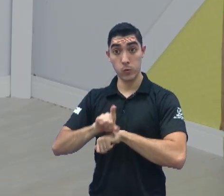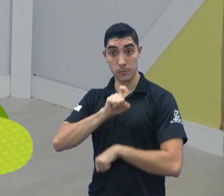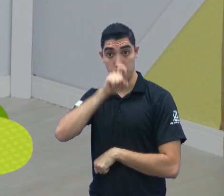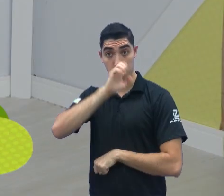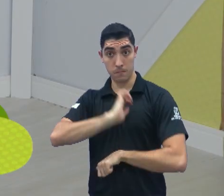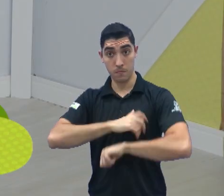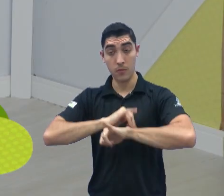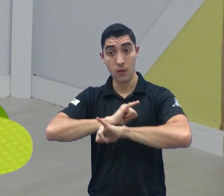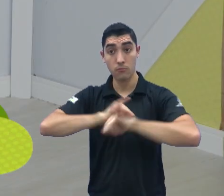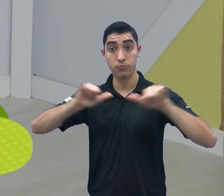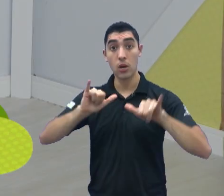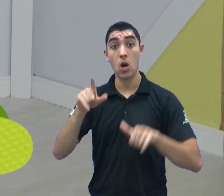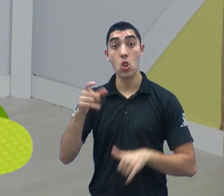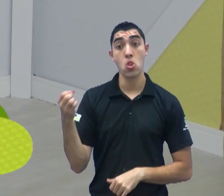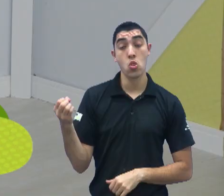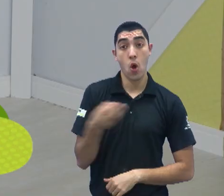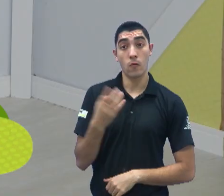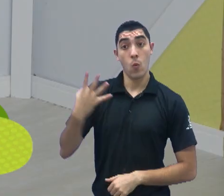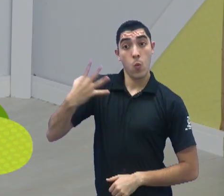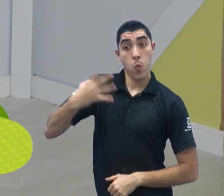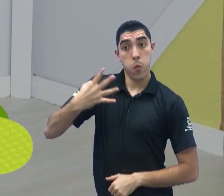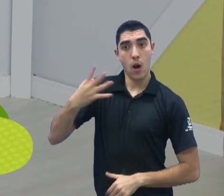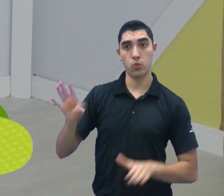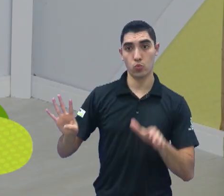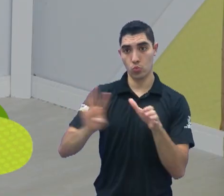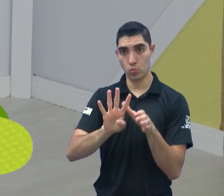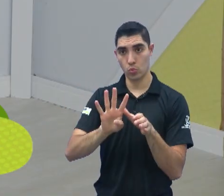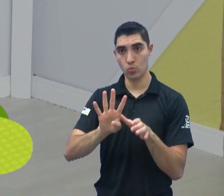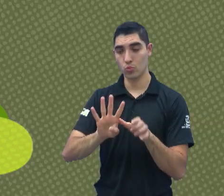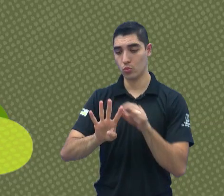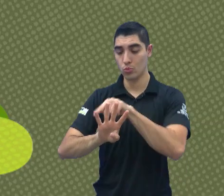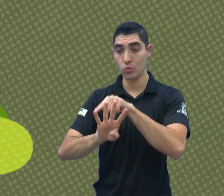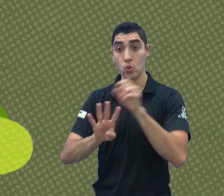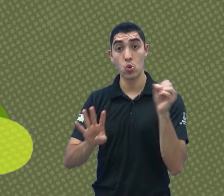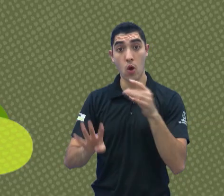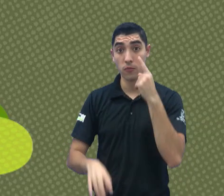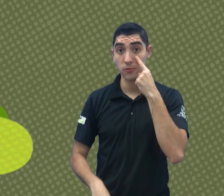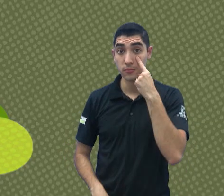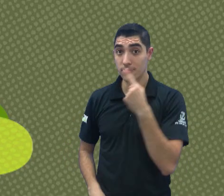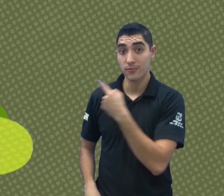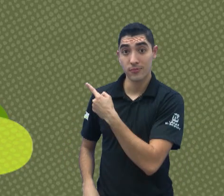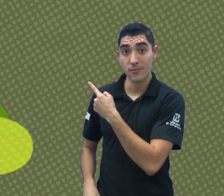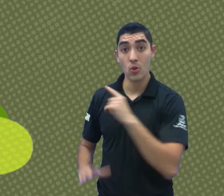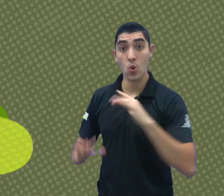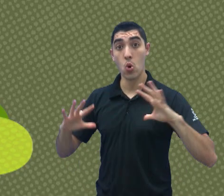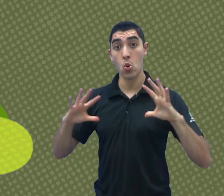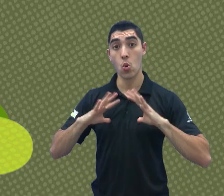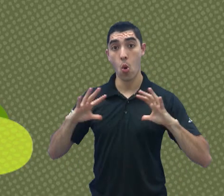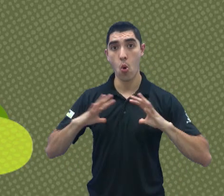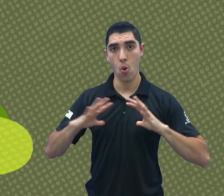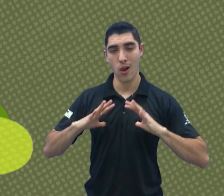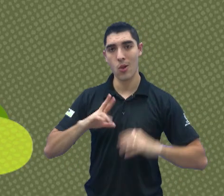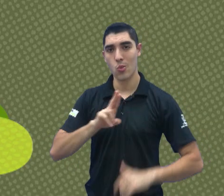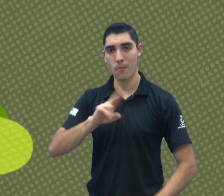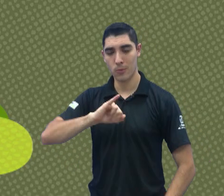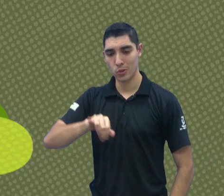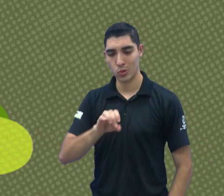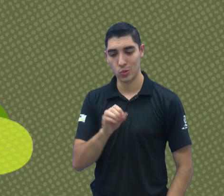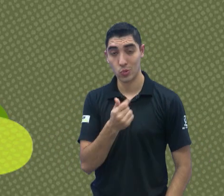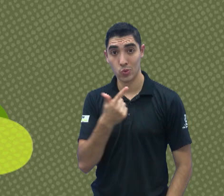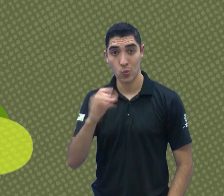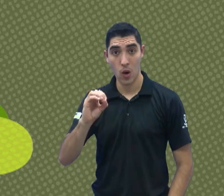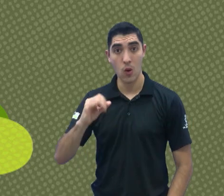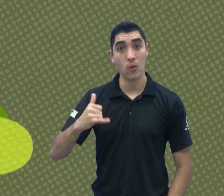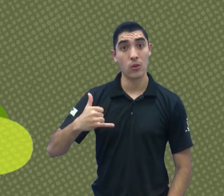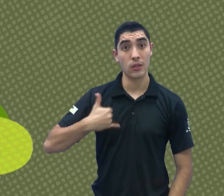4º reforço para a temporada 2026. Trata-se desse cara aí, ó. É o goleiro João Lucas, de 32 anos, que